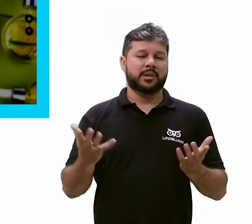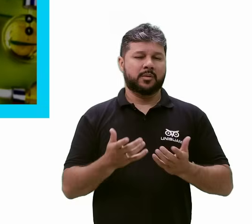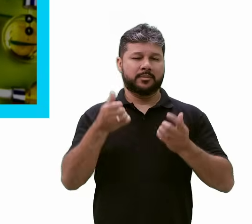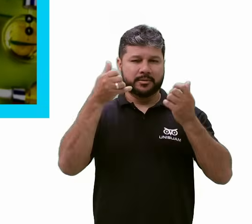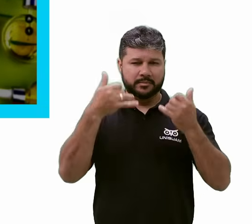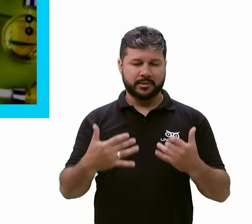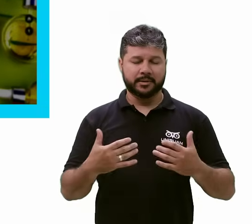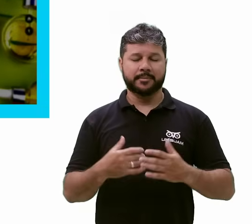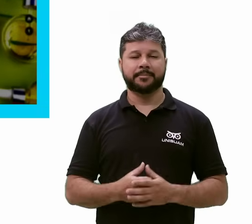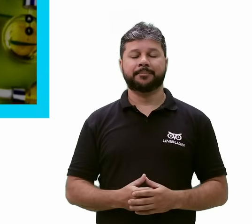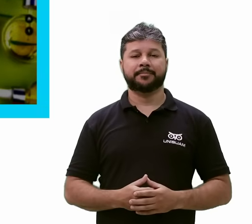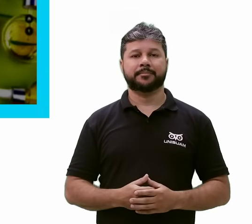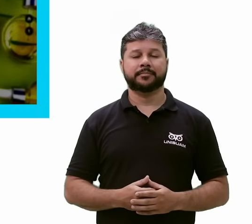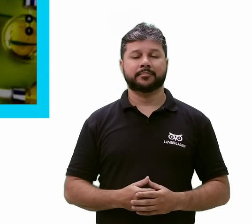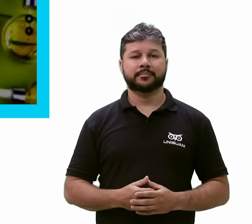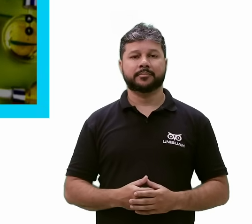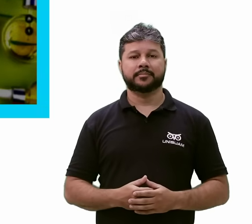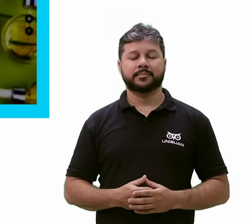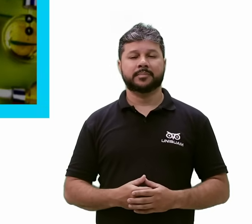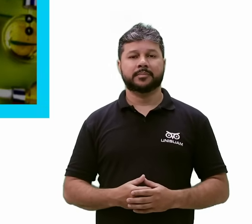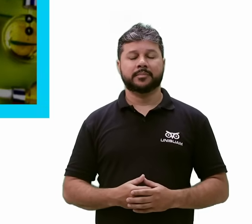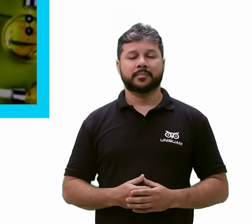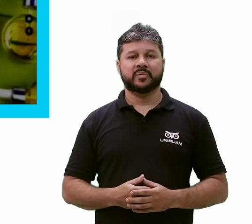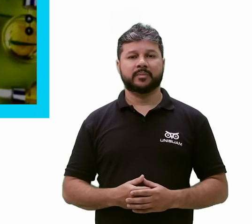depois, mas eu já vou falar aqui.